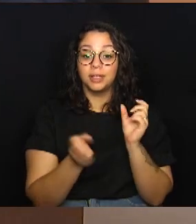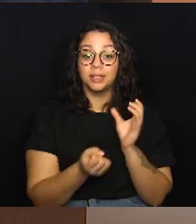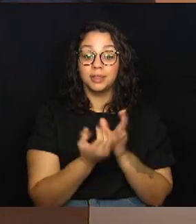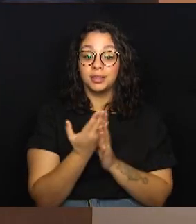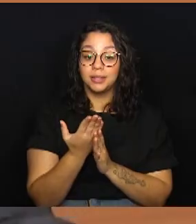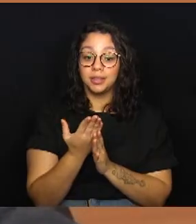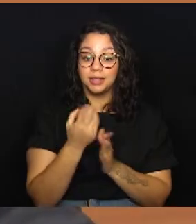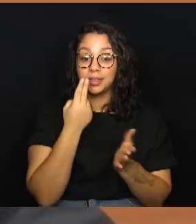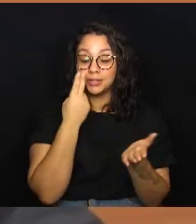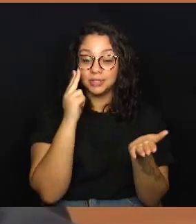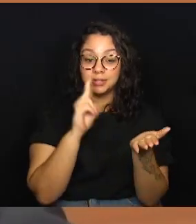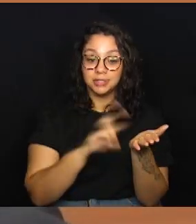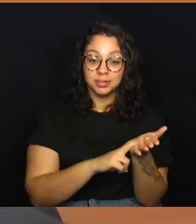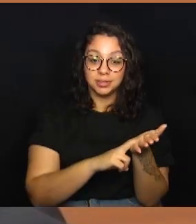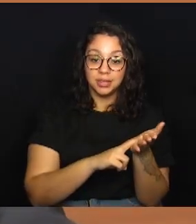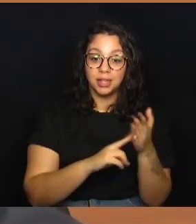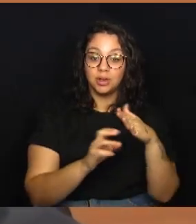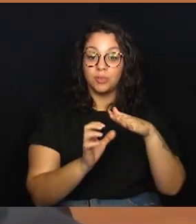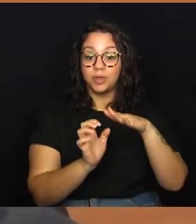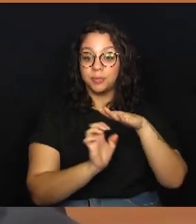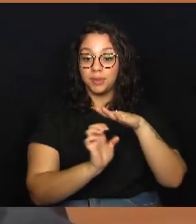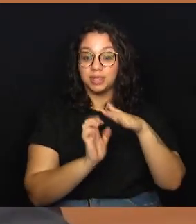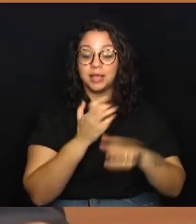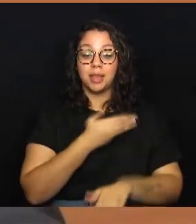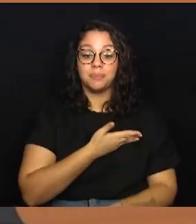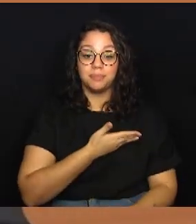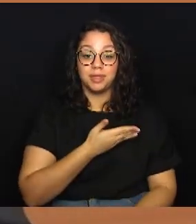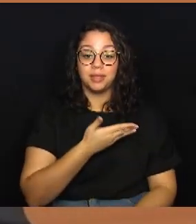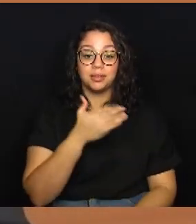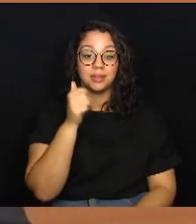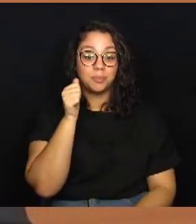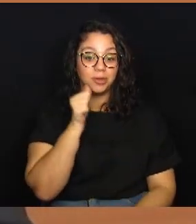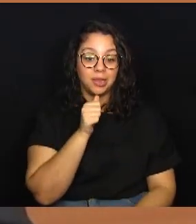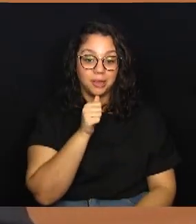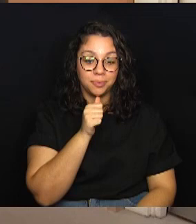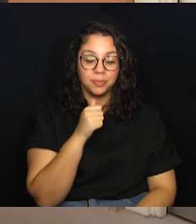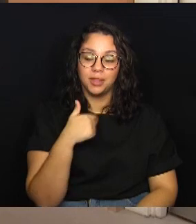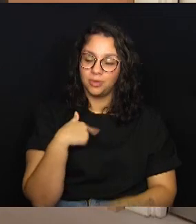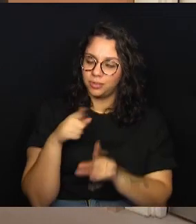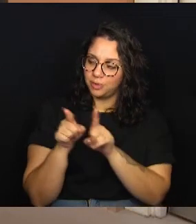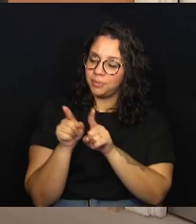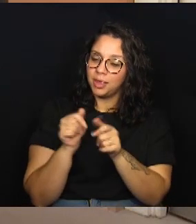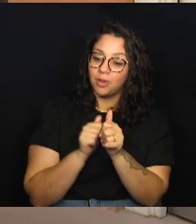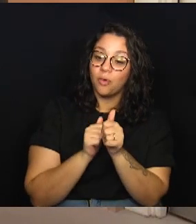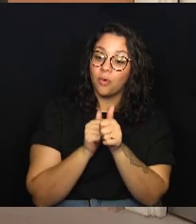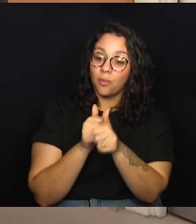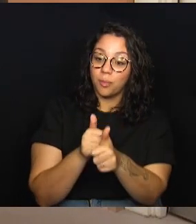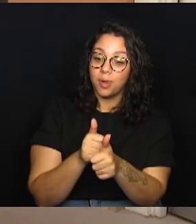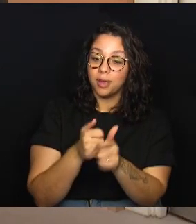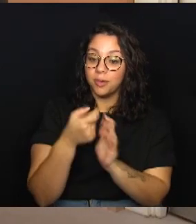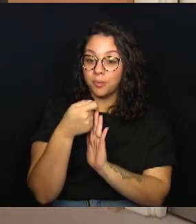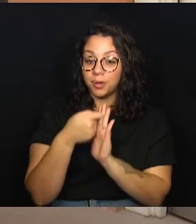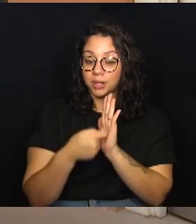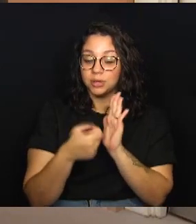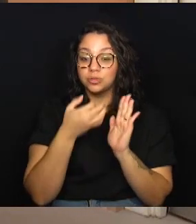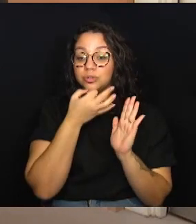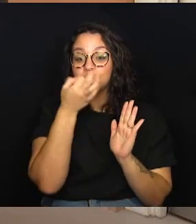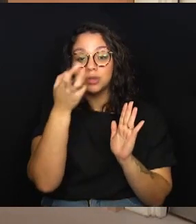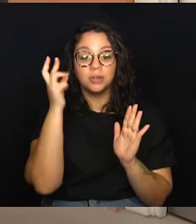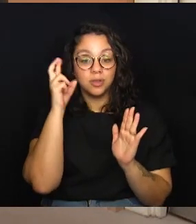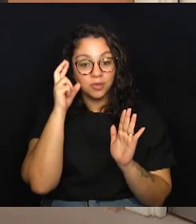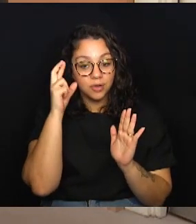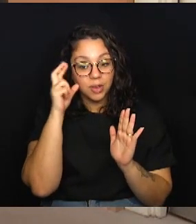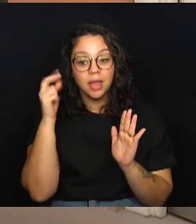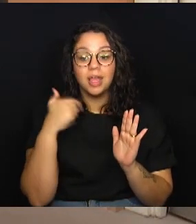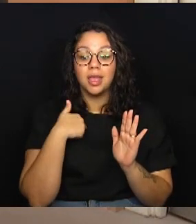do executivo que institui o selo empresa amiga da mulher sou presidente Eu também acompanho o parecer